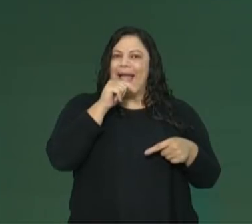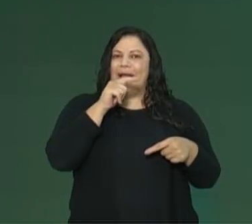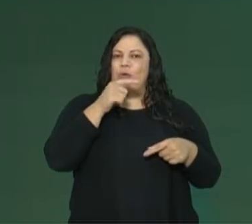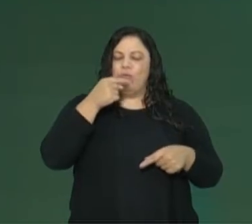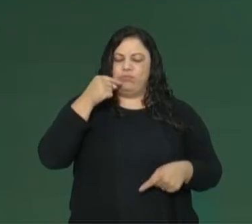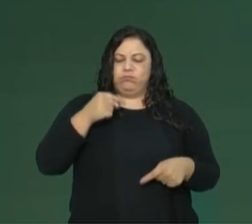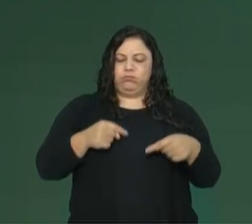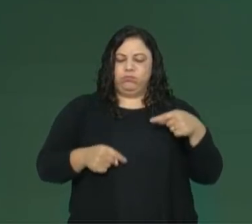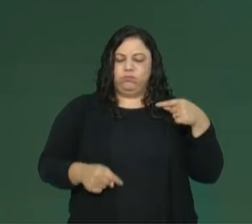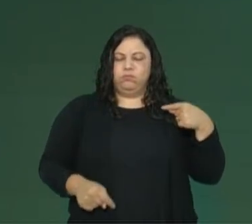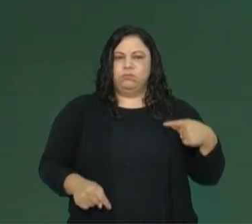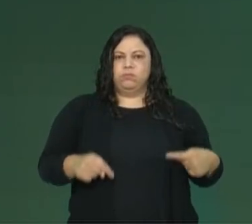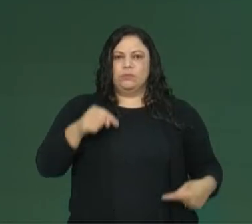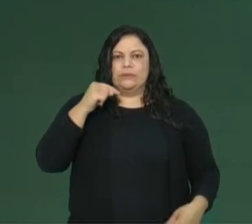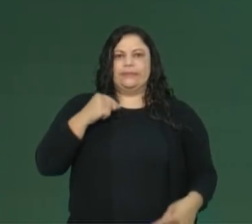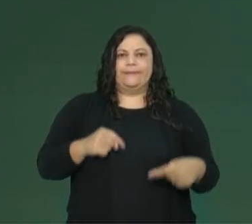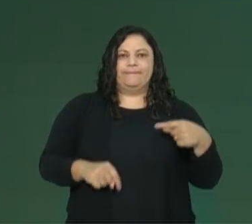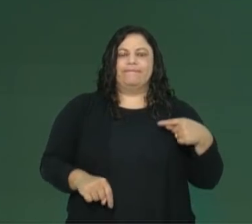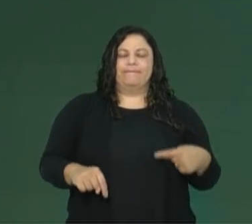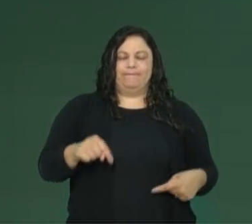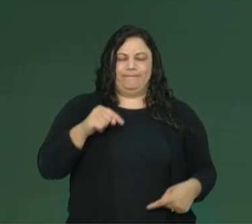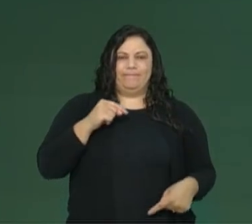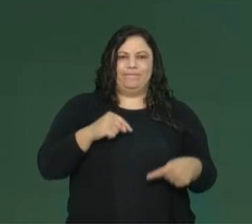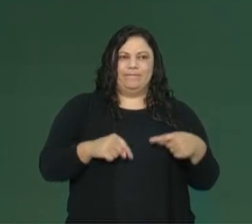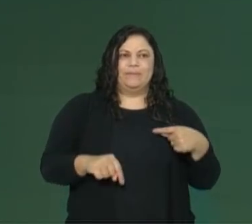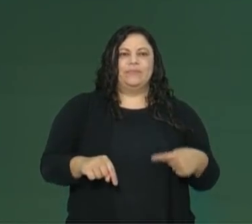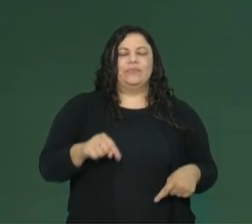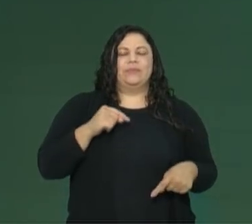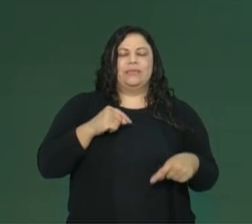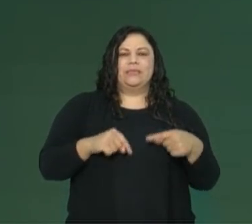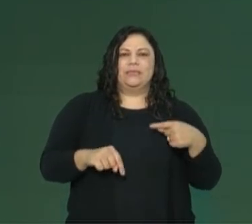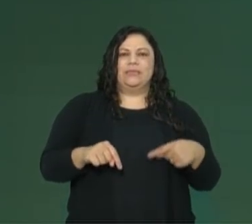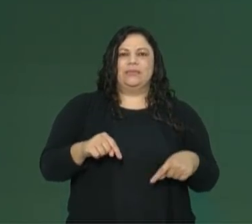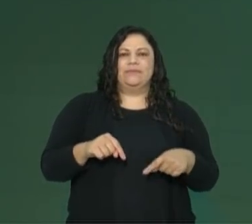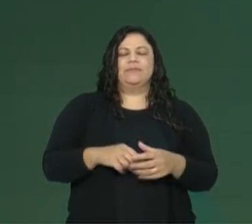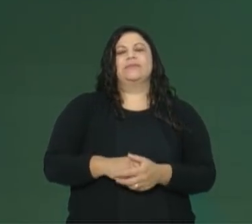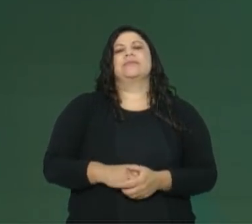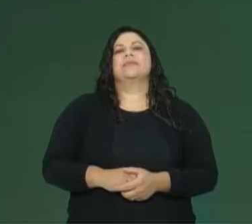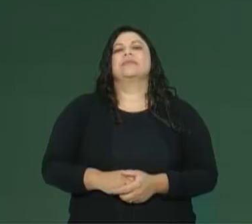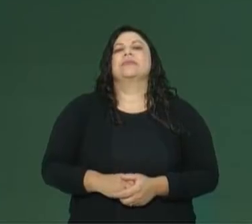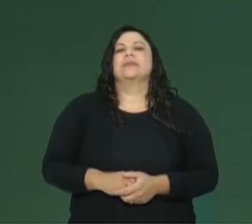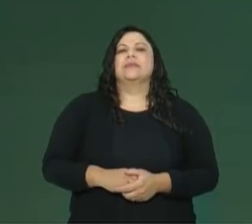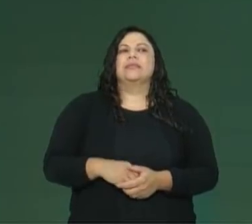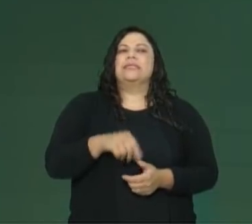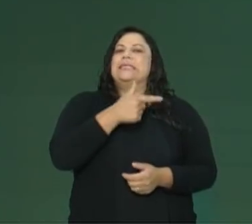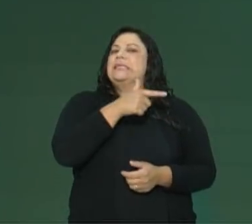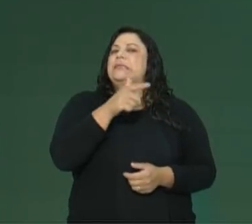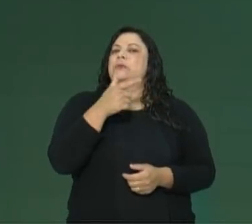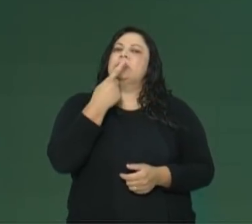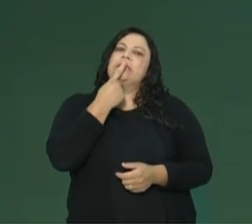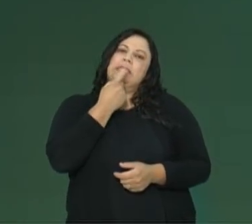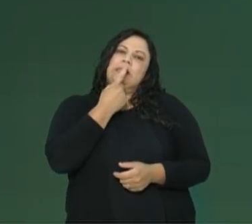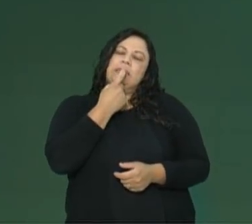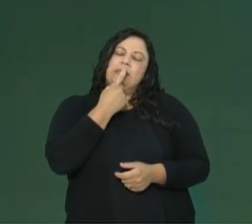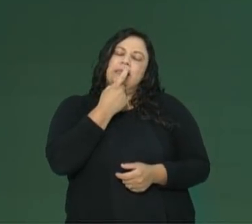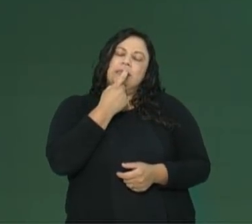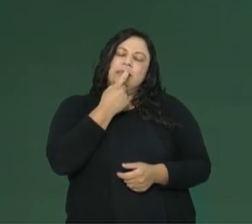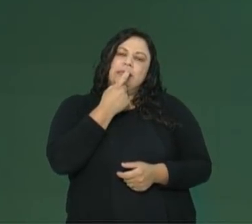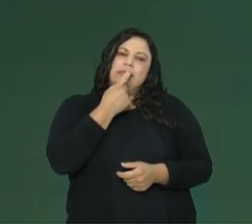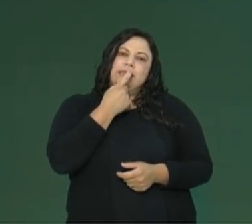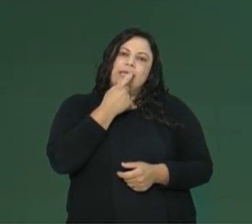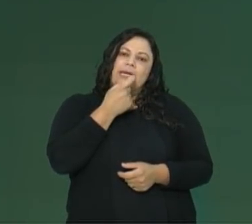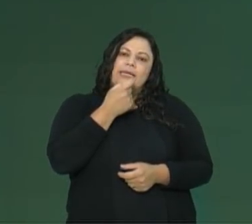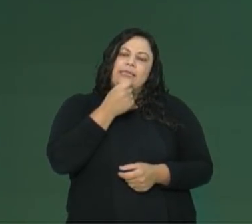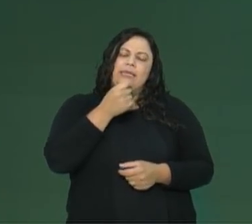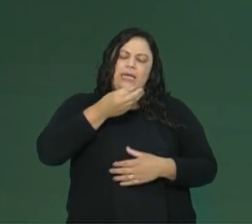sanguíneo, só que não transporta gases, ou seja, não tem glóbulos vermelhos. Vai transportar líquidos e os